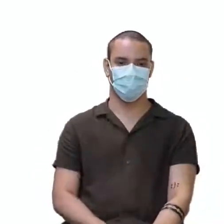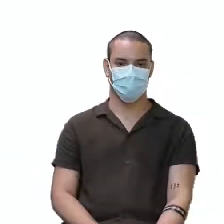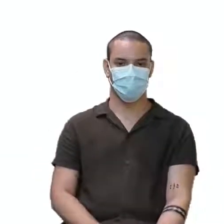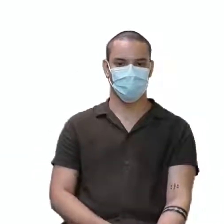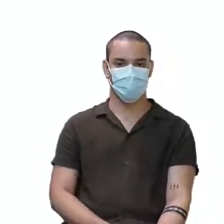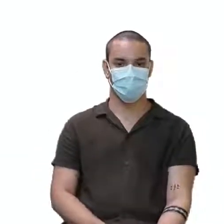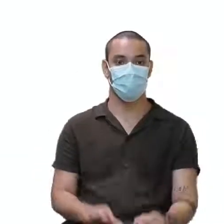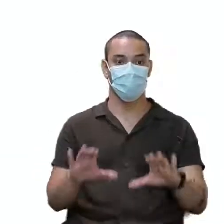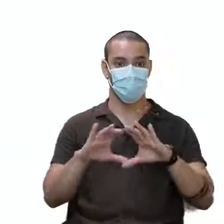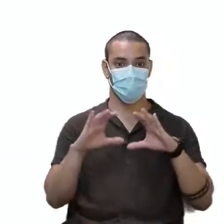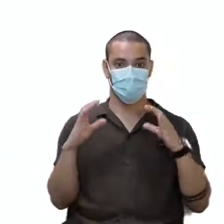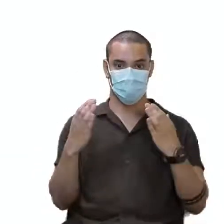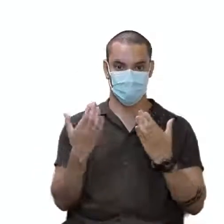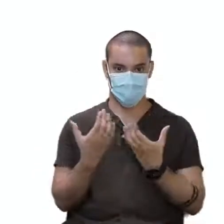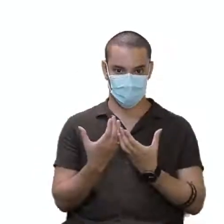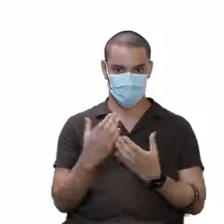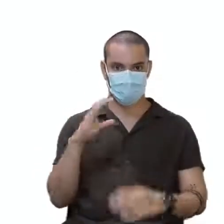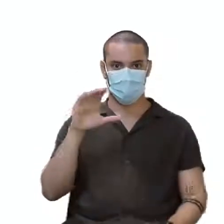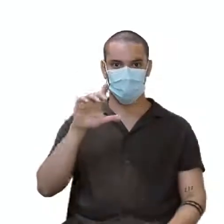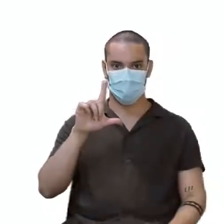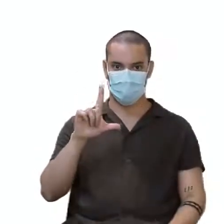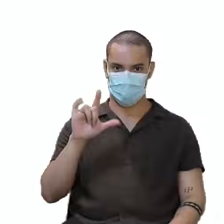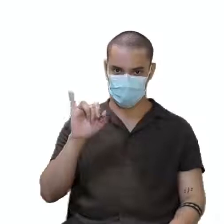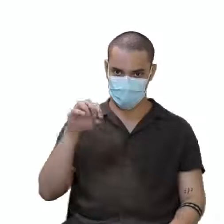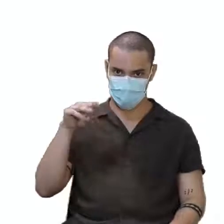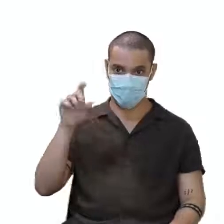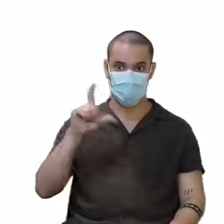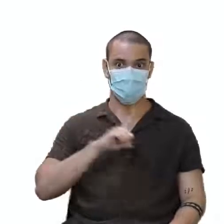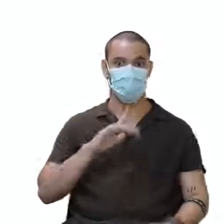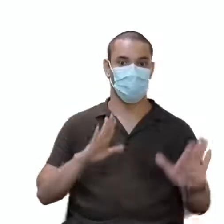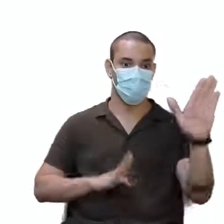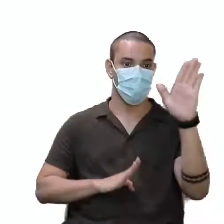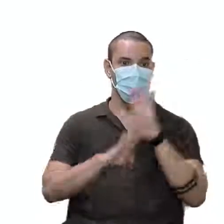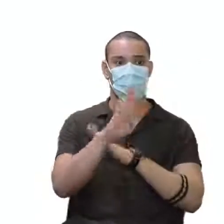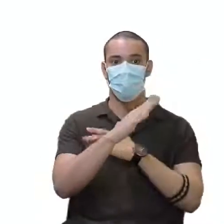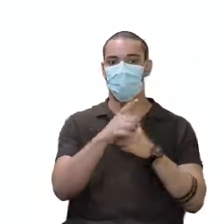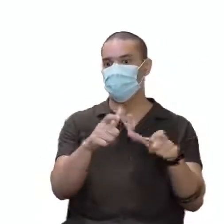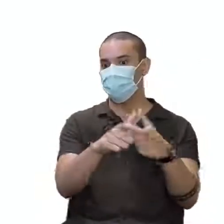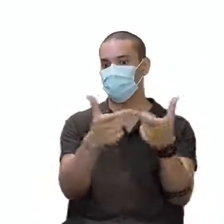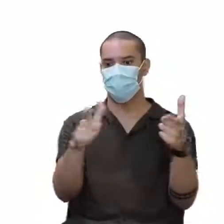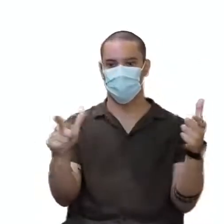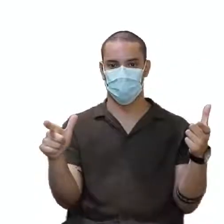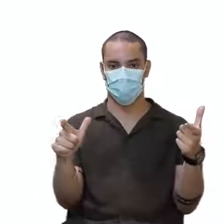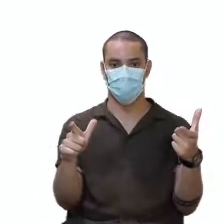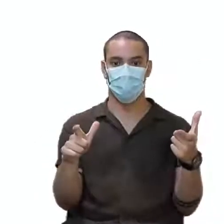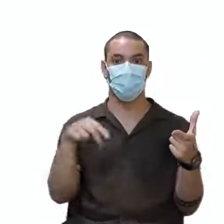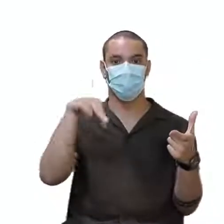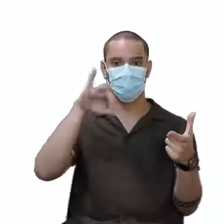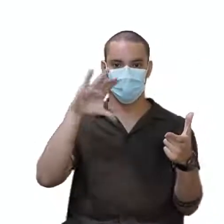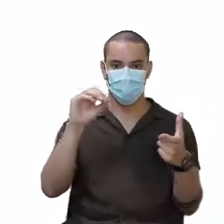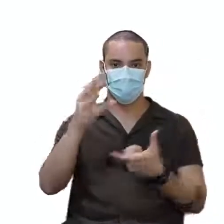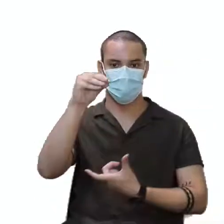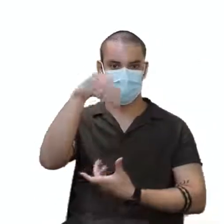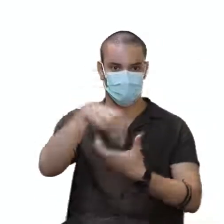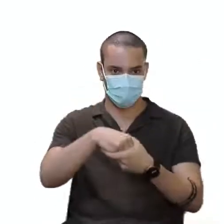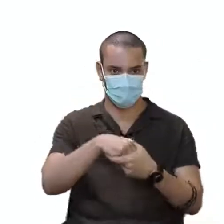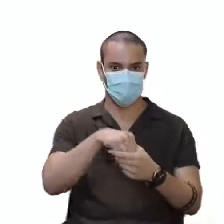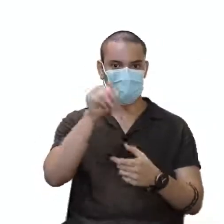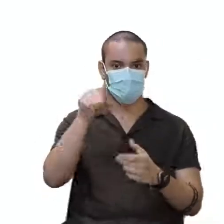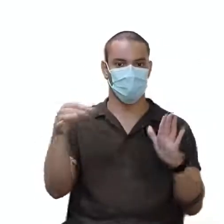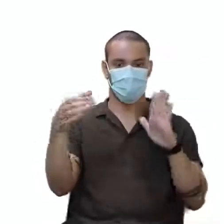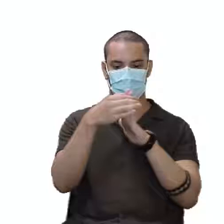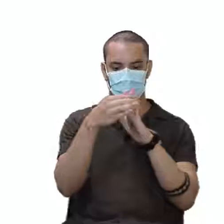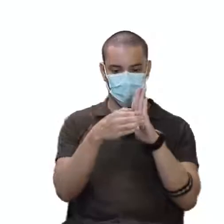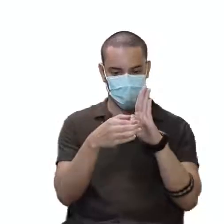lá, a comunidade clímax atinge elevado número de espécies. Os nichos ecológicos são